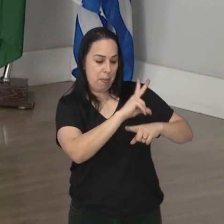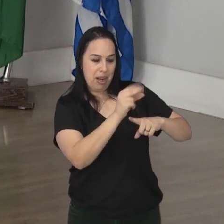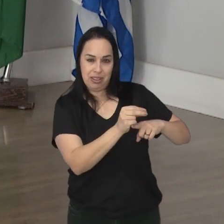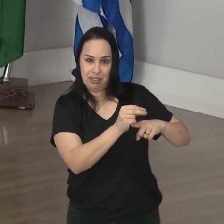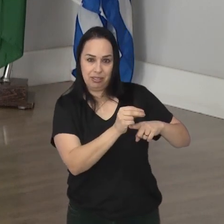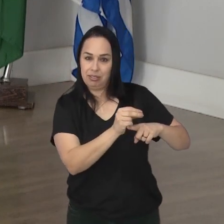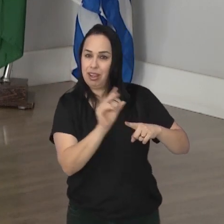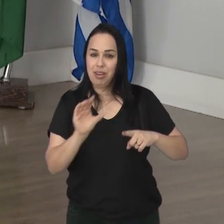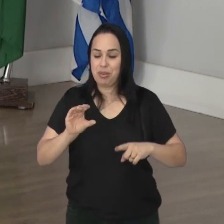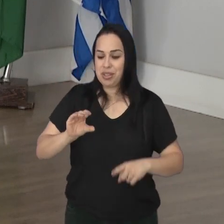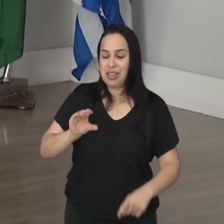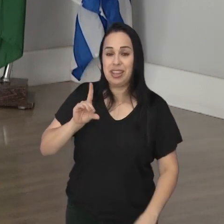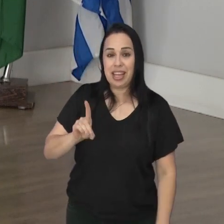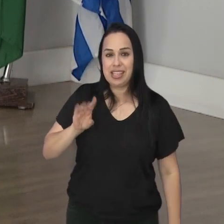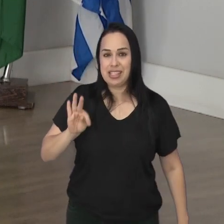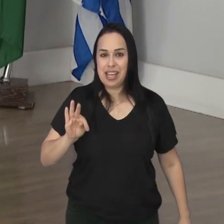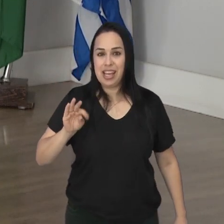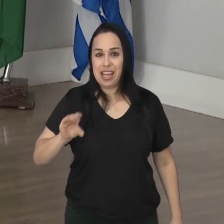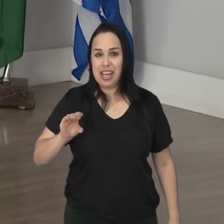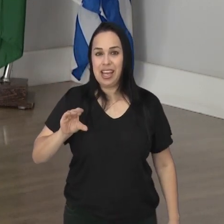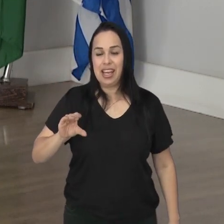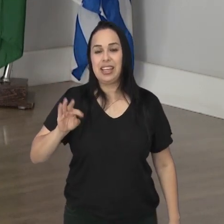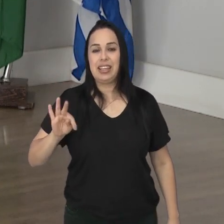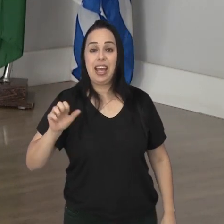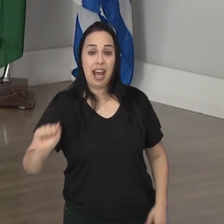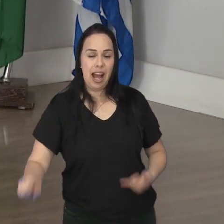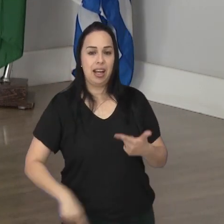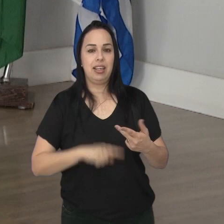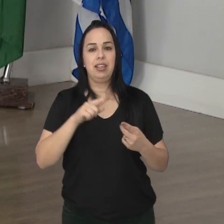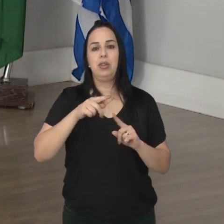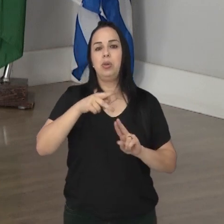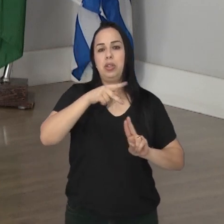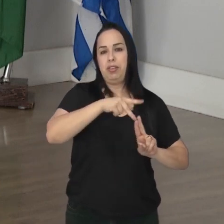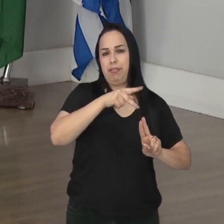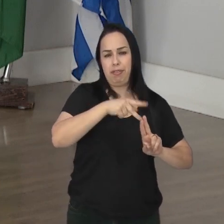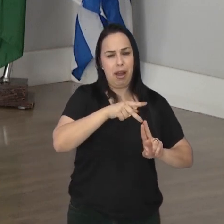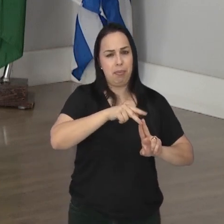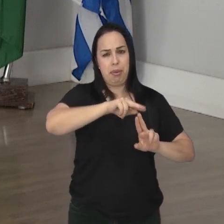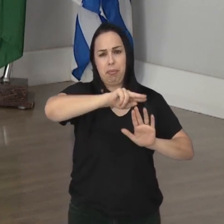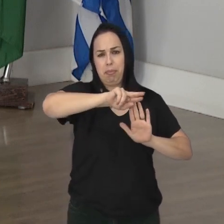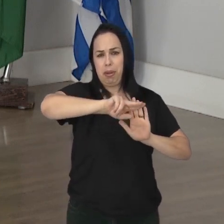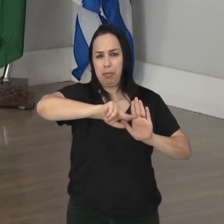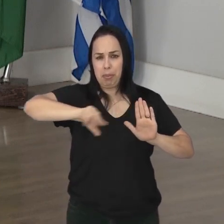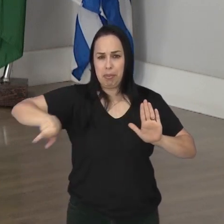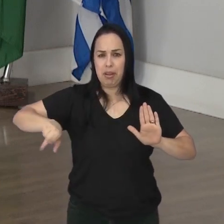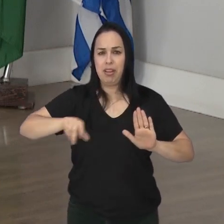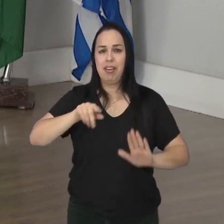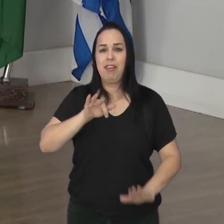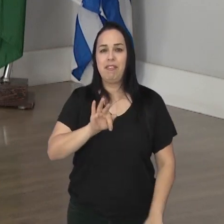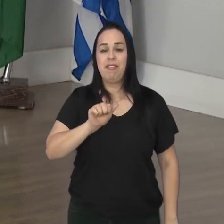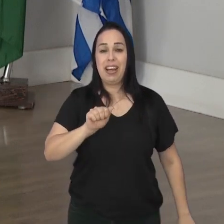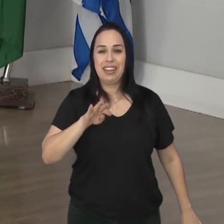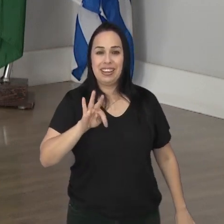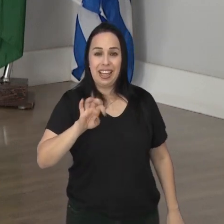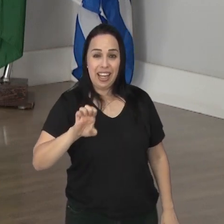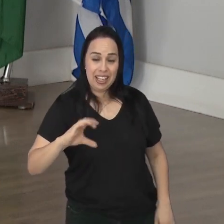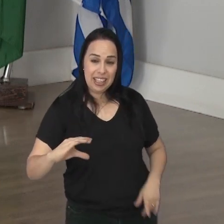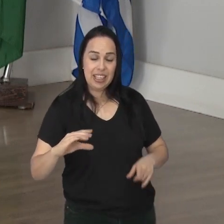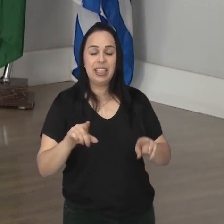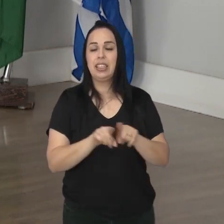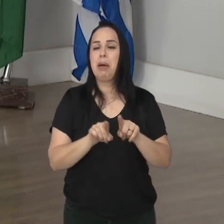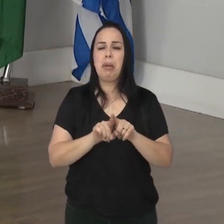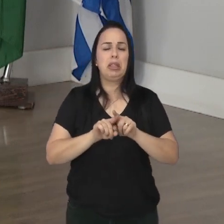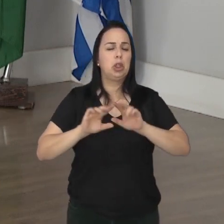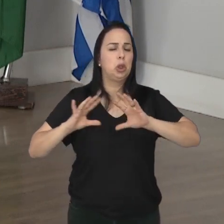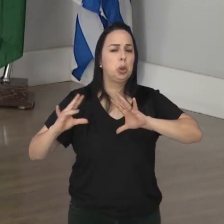Parque Tecnológico, mas o DCTA, a Univap, a Unifesp, todas as outras, FATEC, ETEP,